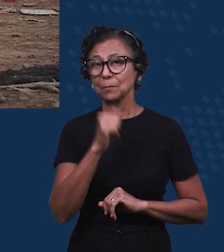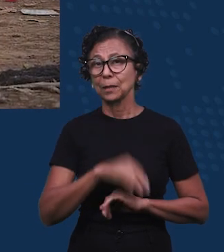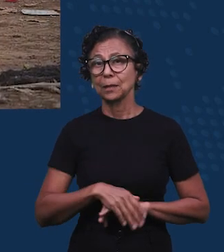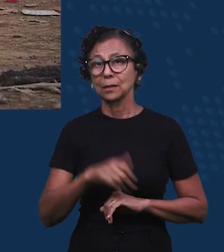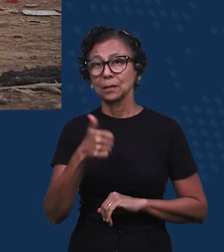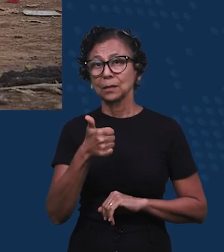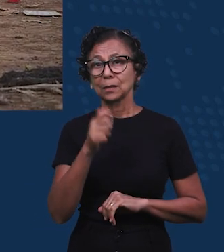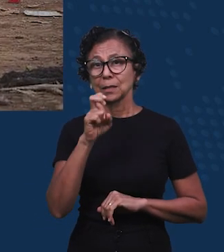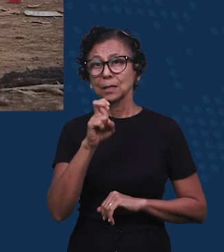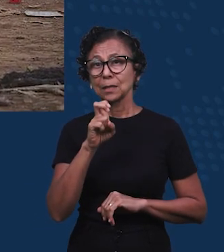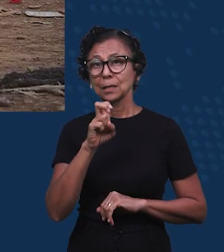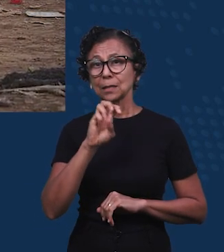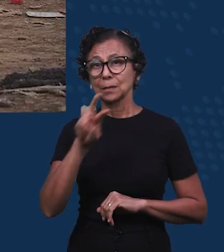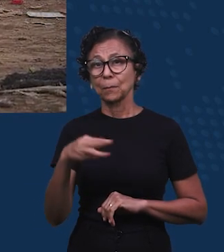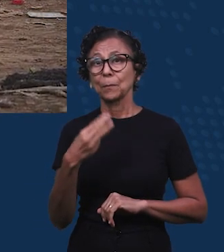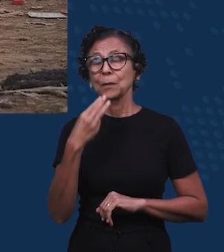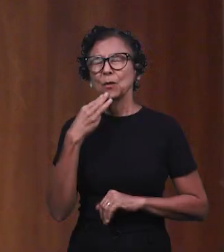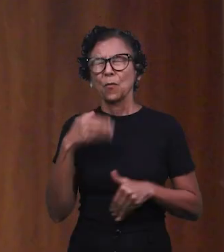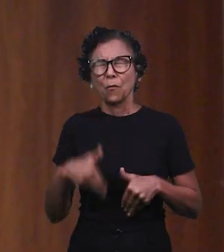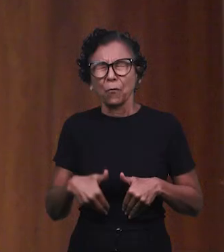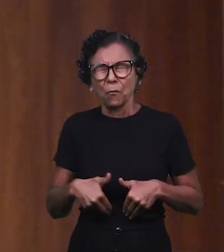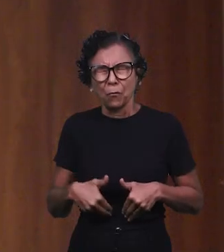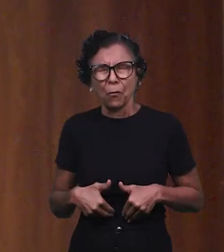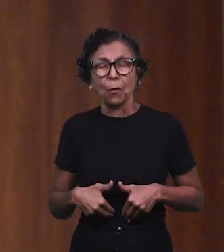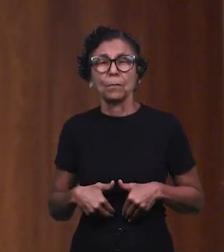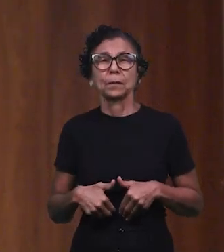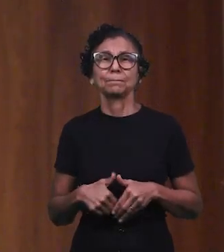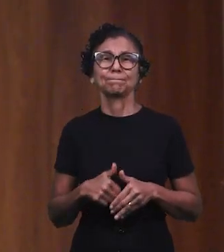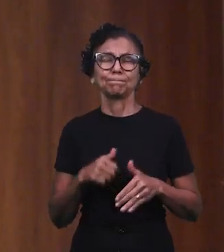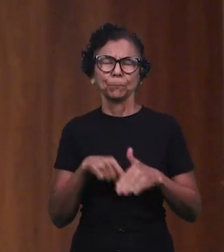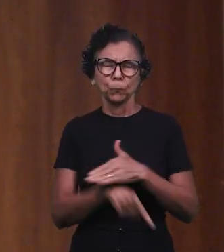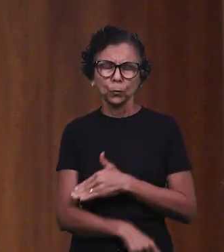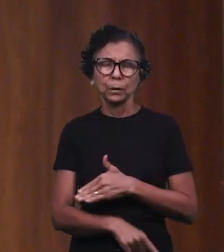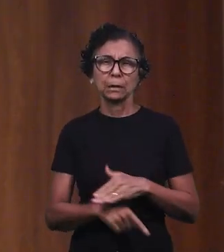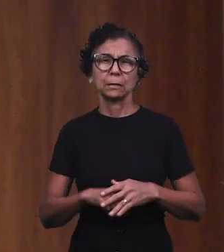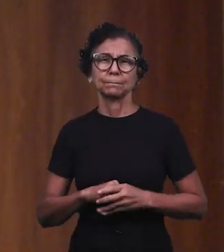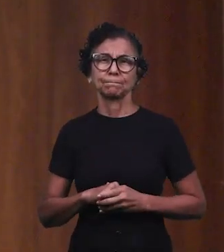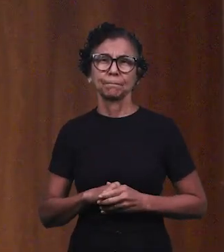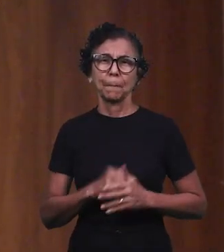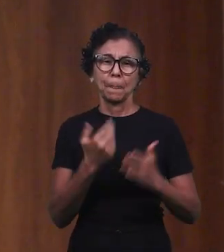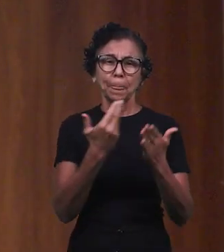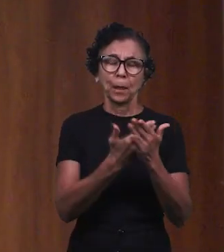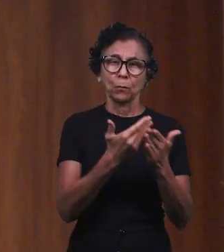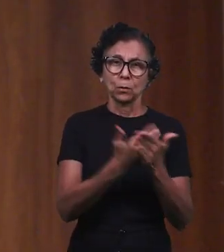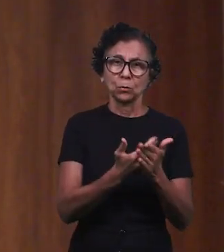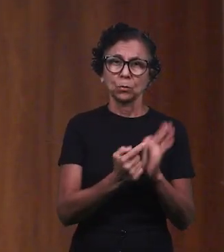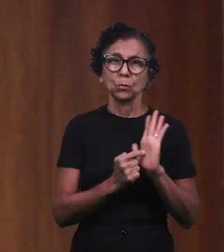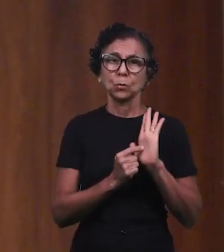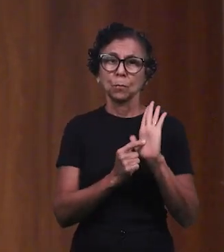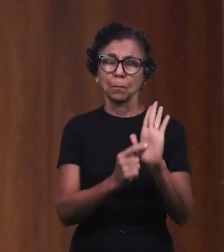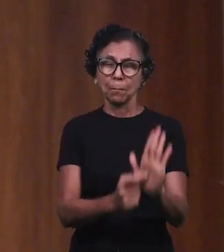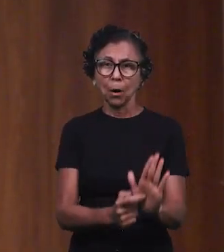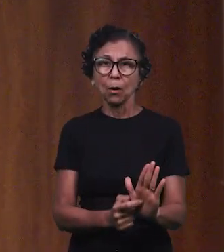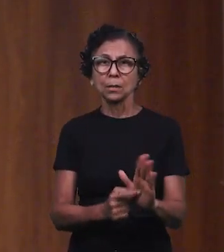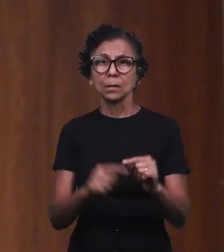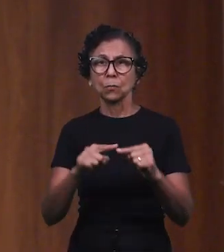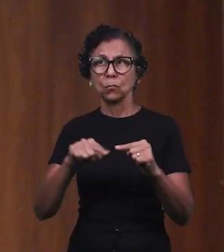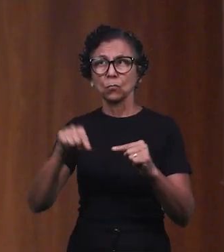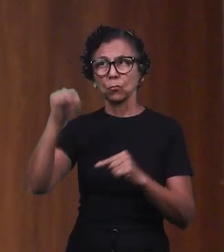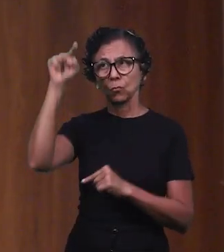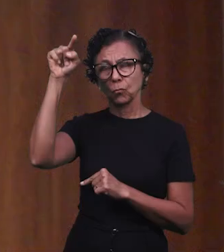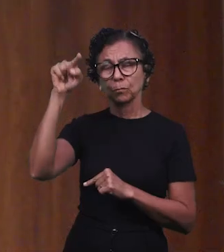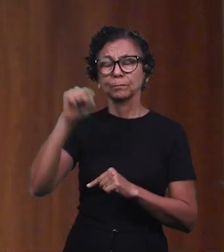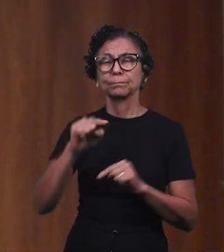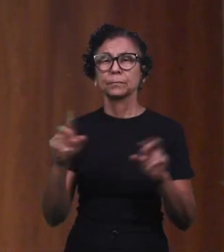em situação de fome extrema. O estudo mostra um aumento significativo em relação aos últimos